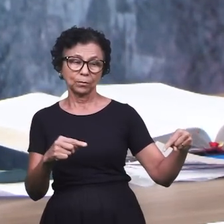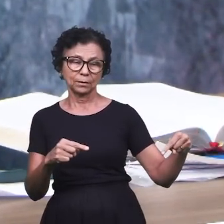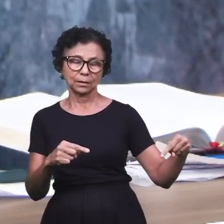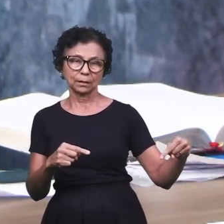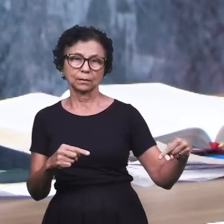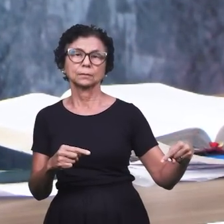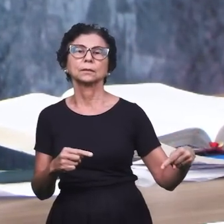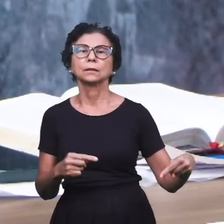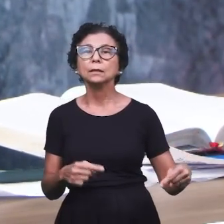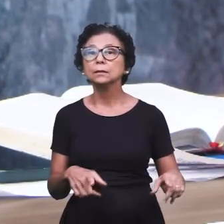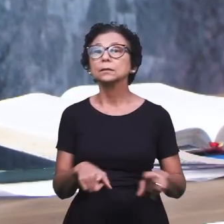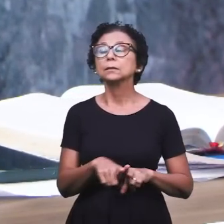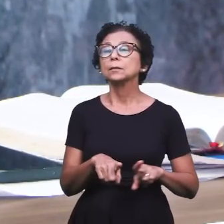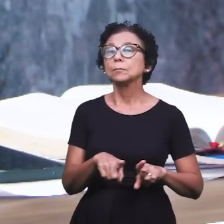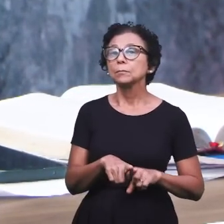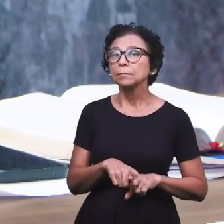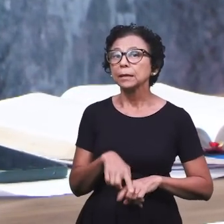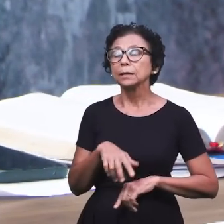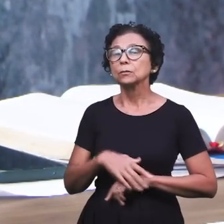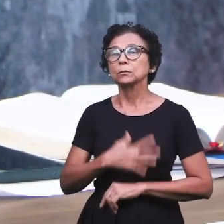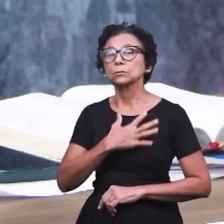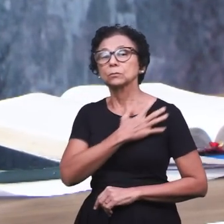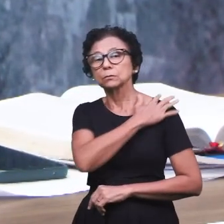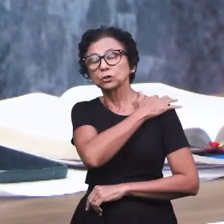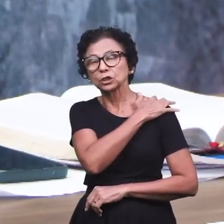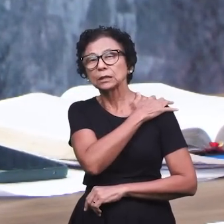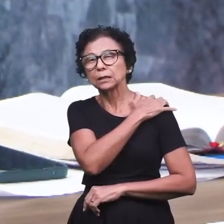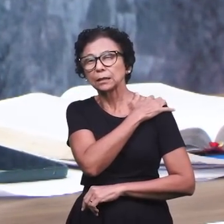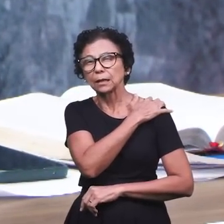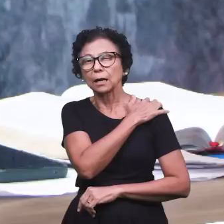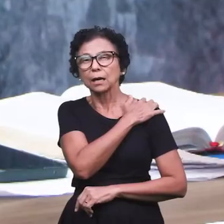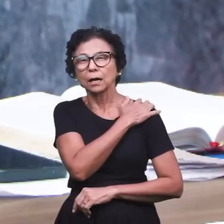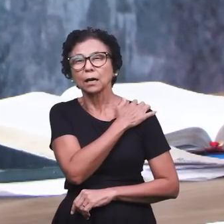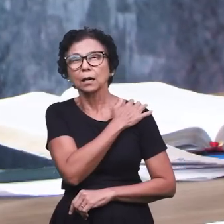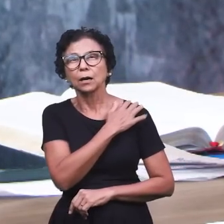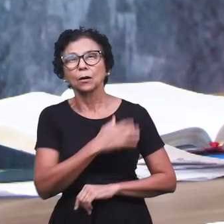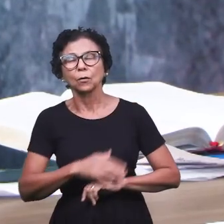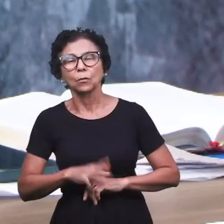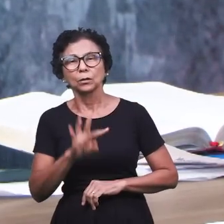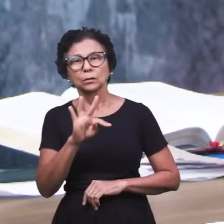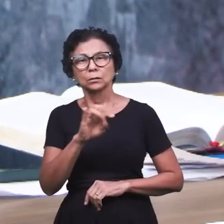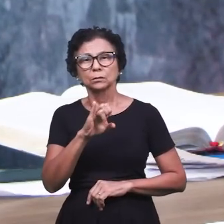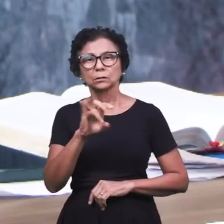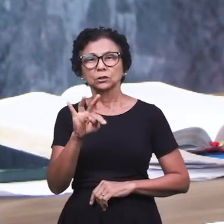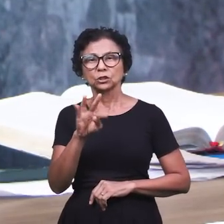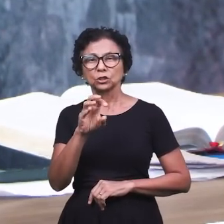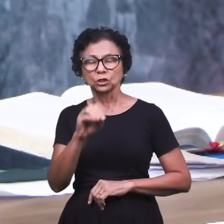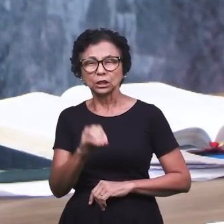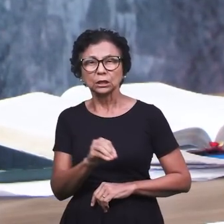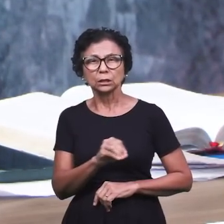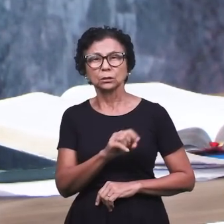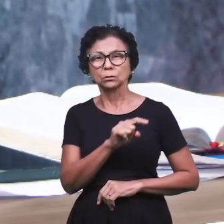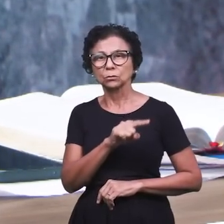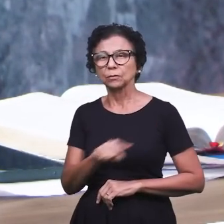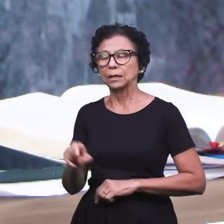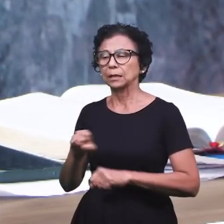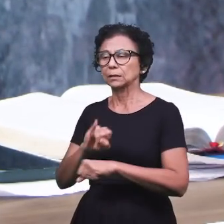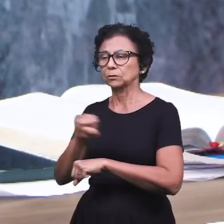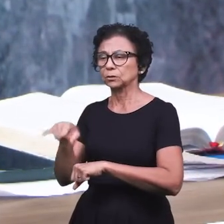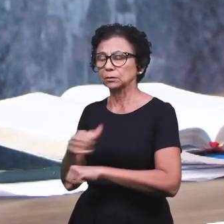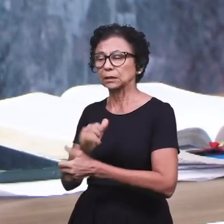Inclusive, quando o general Tito invade Jerusalém no ano 70 e destrói Jerusalém, e vai acontecer a diáspora do povo